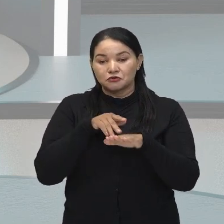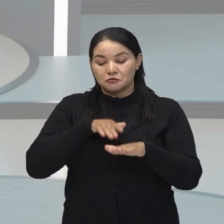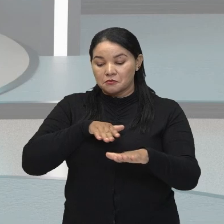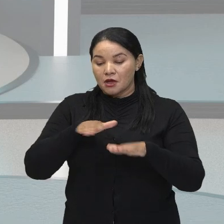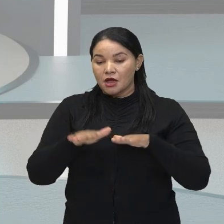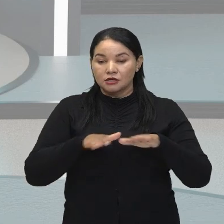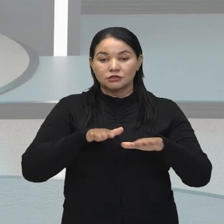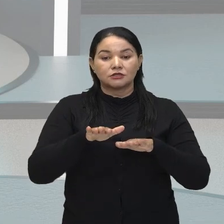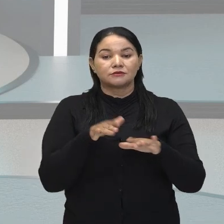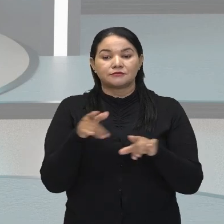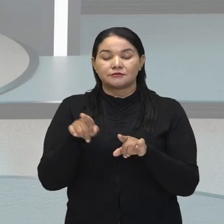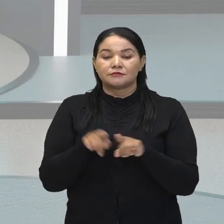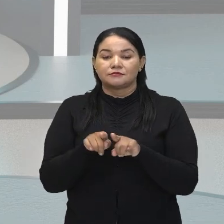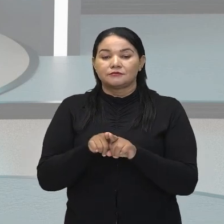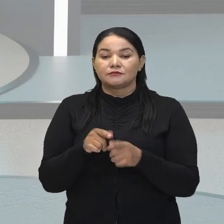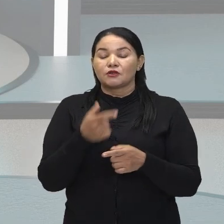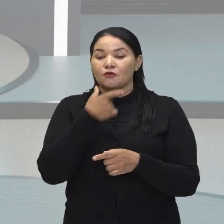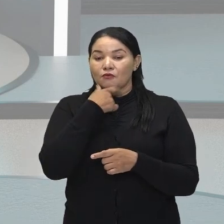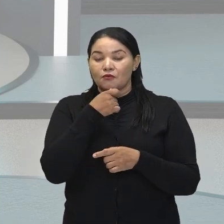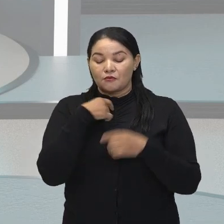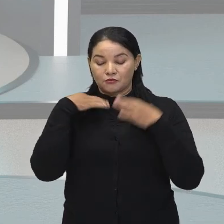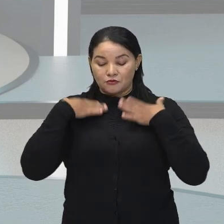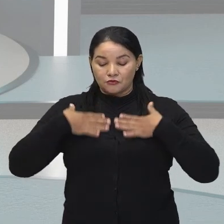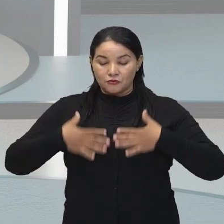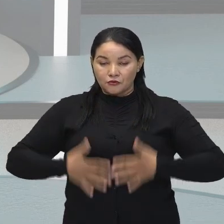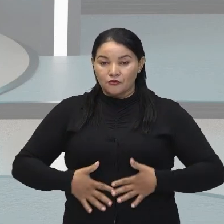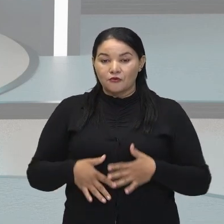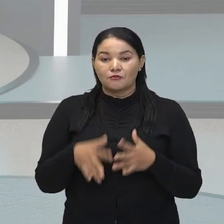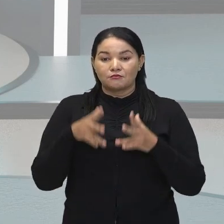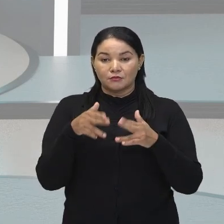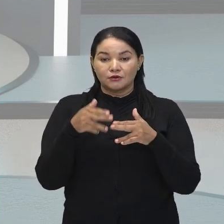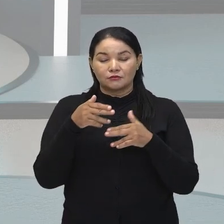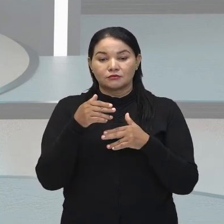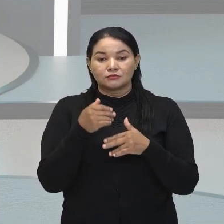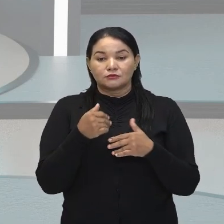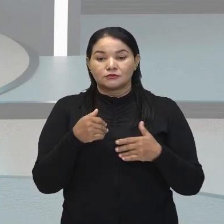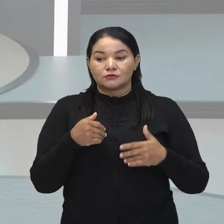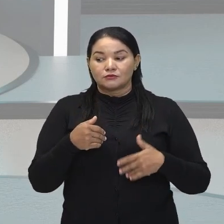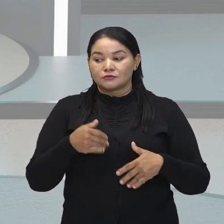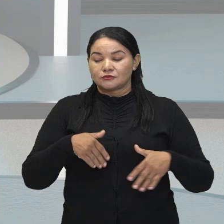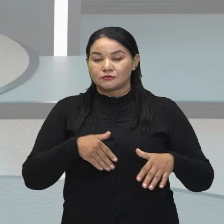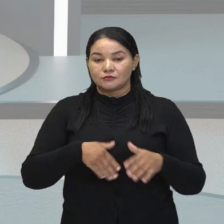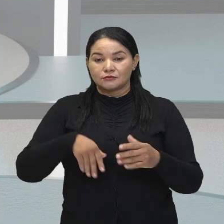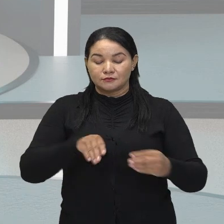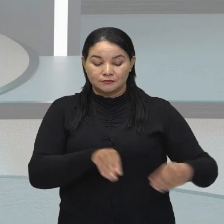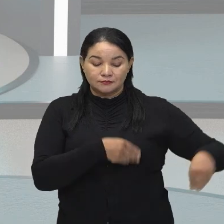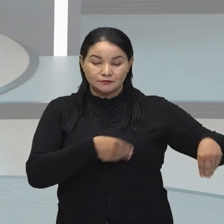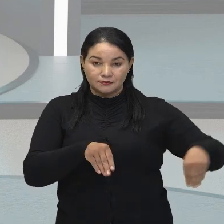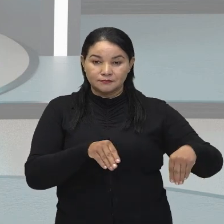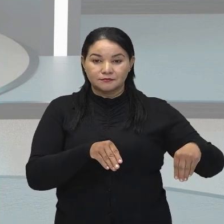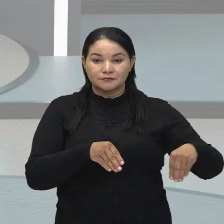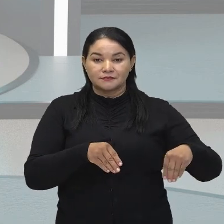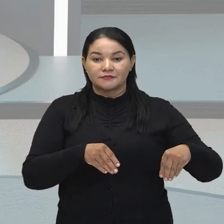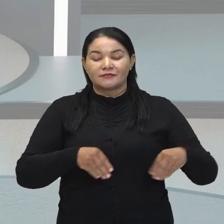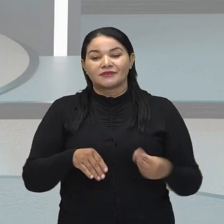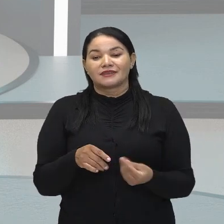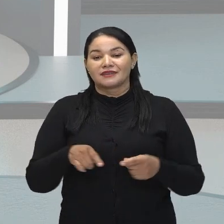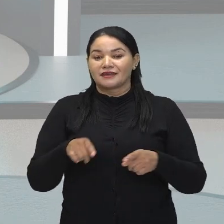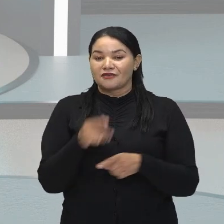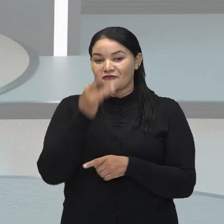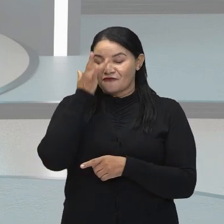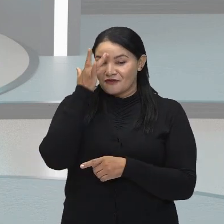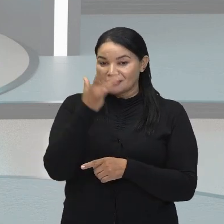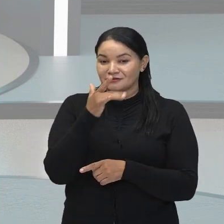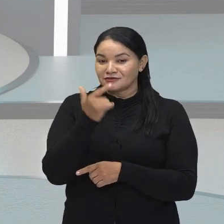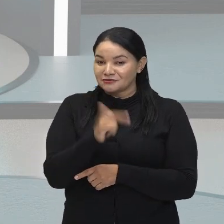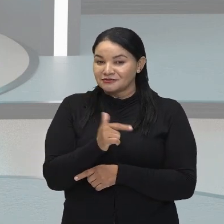os homens que se vestem como toureiros, que trazem essa postura? Nem sempre é fácil estar